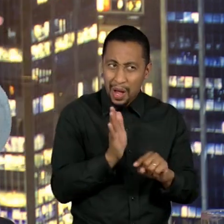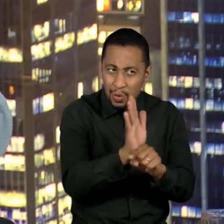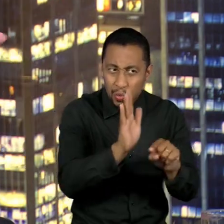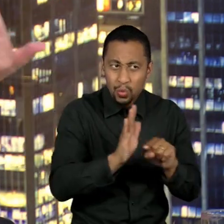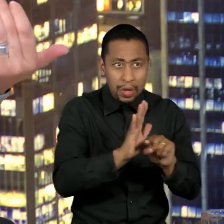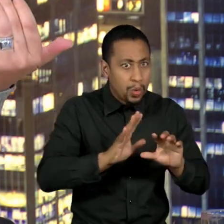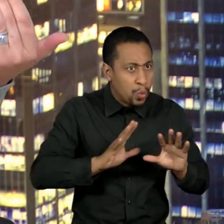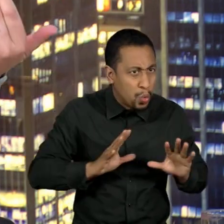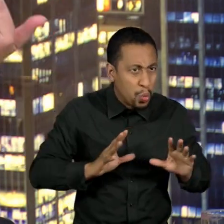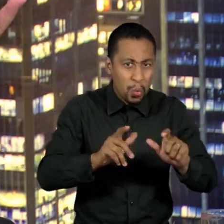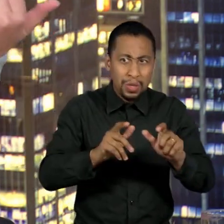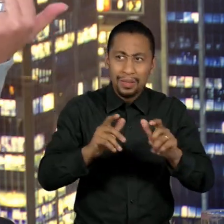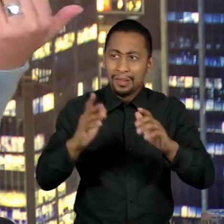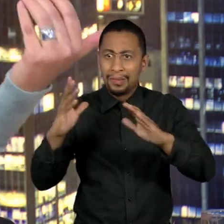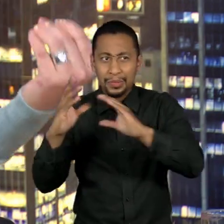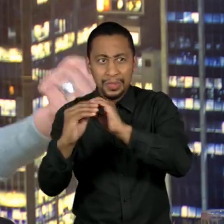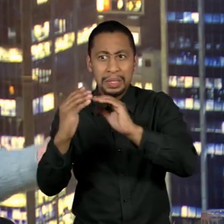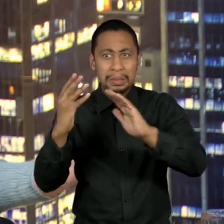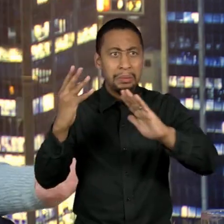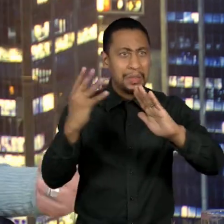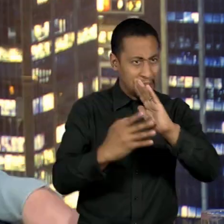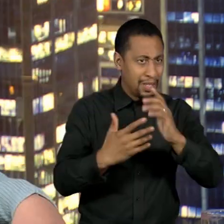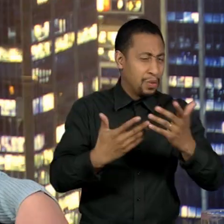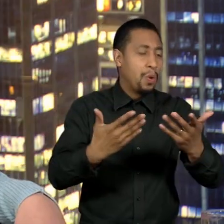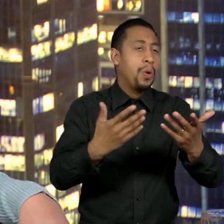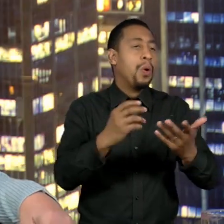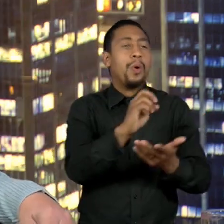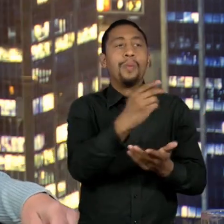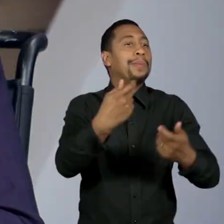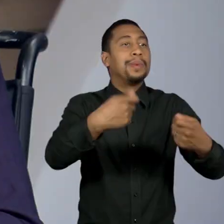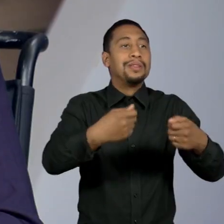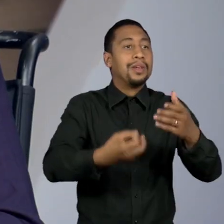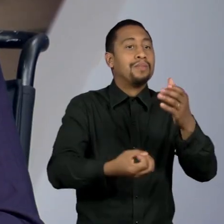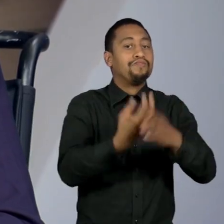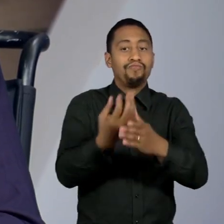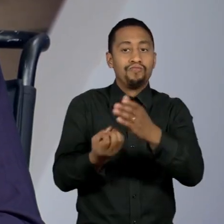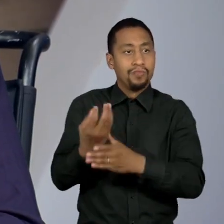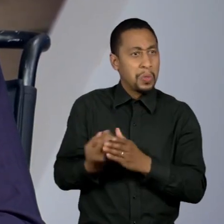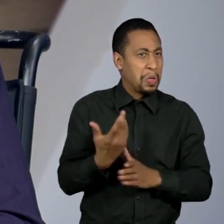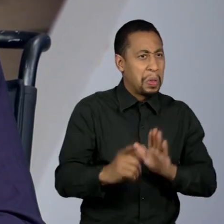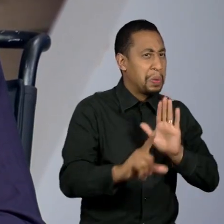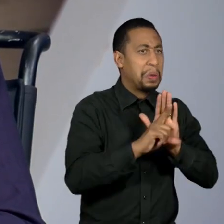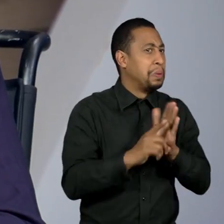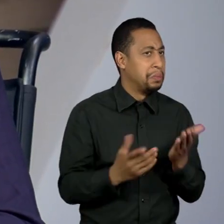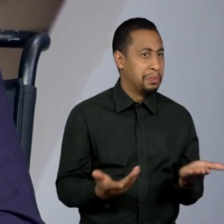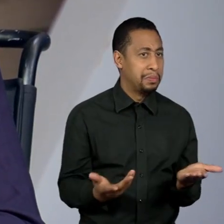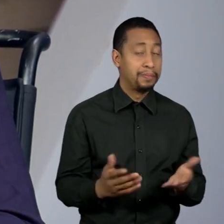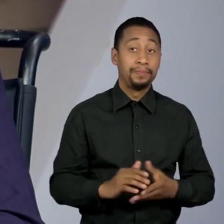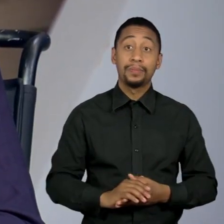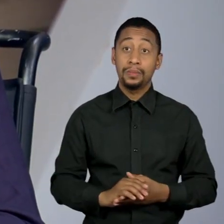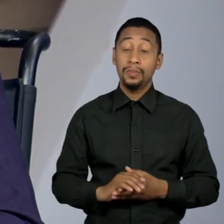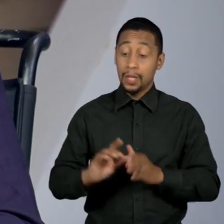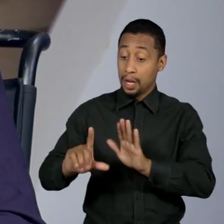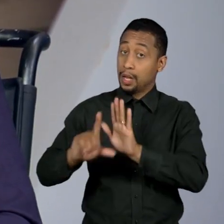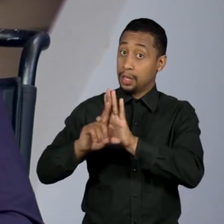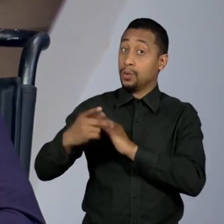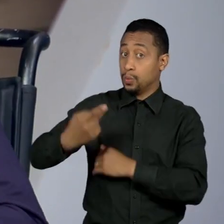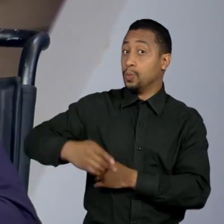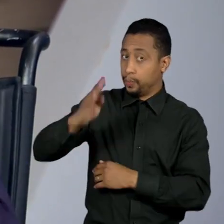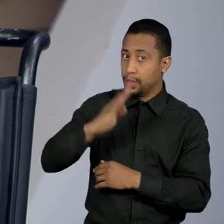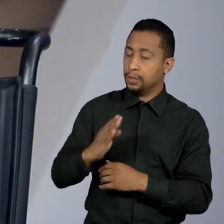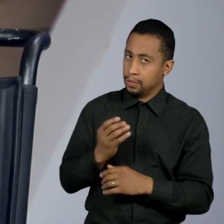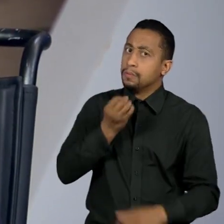acolhida, eu acho que também uma questão muito importante e sobre a qual é necessário que